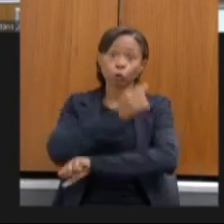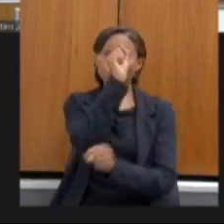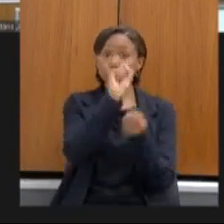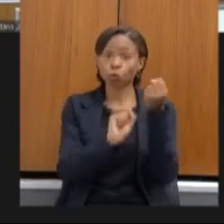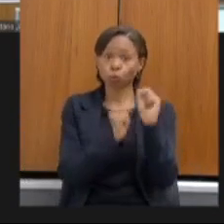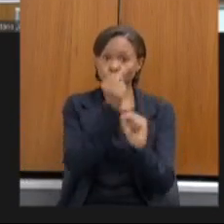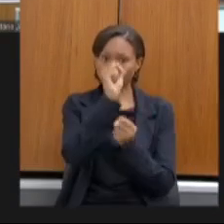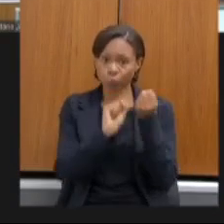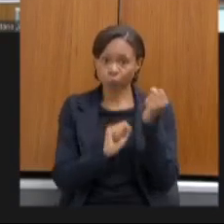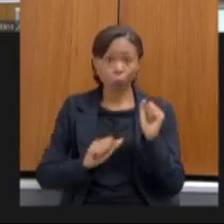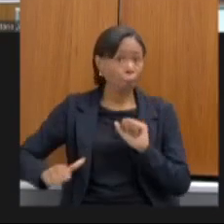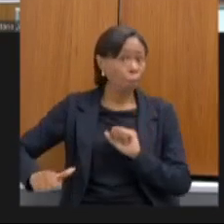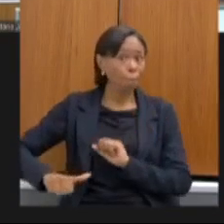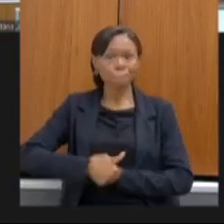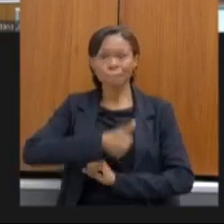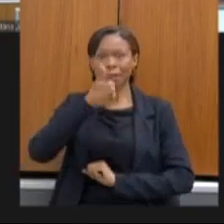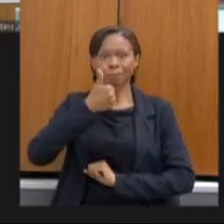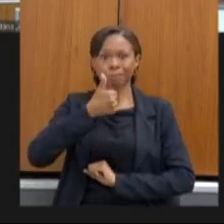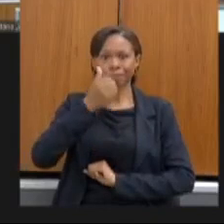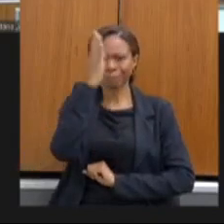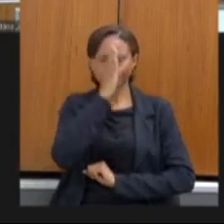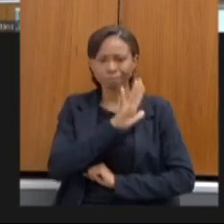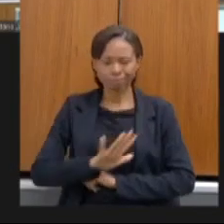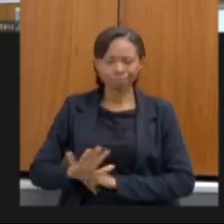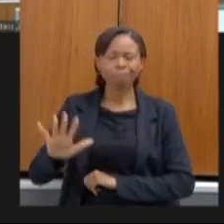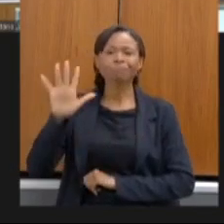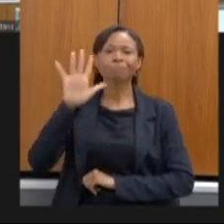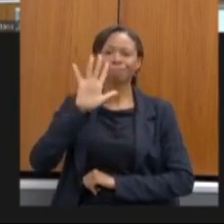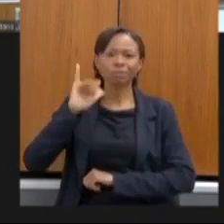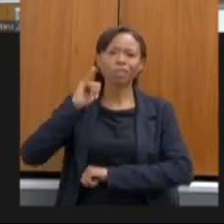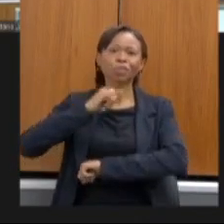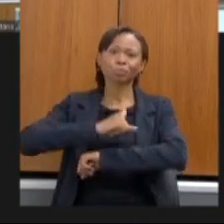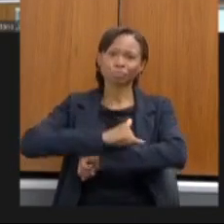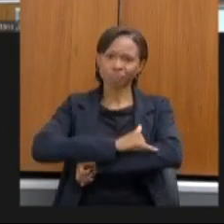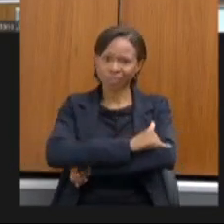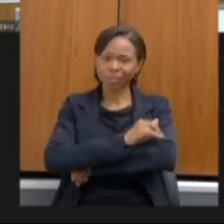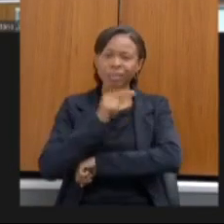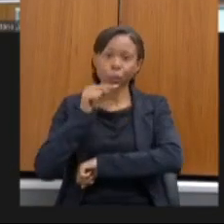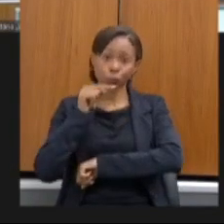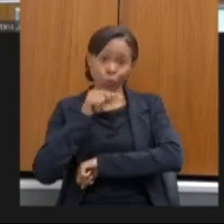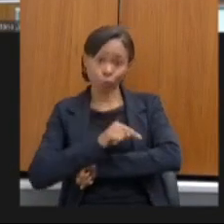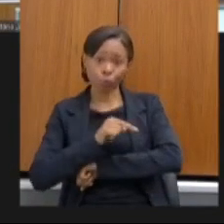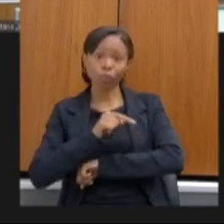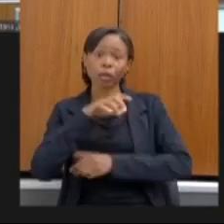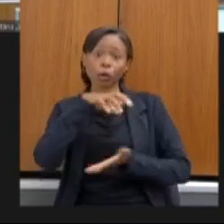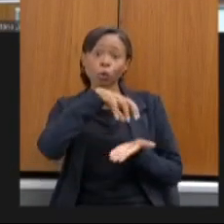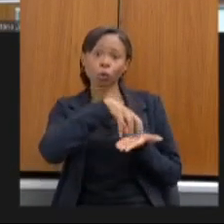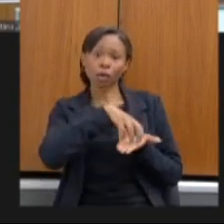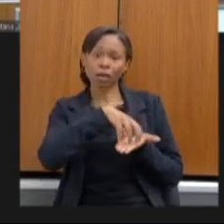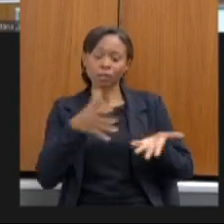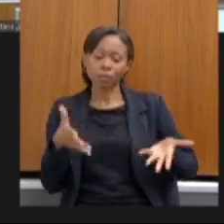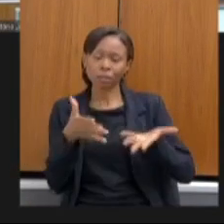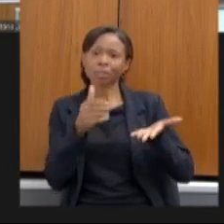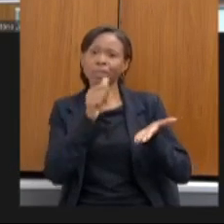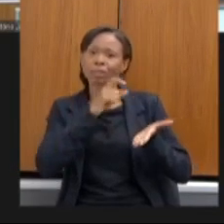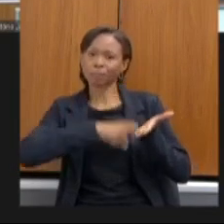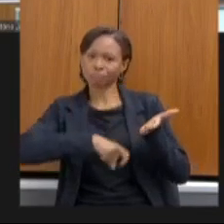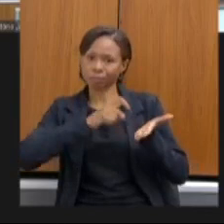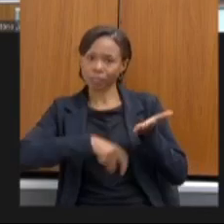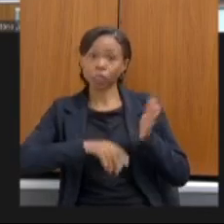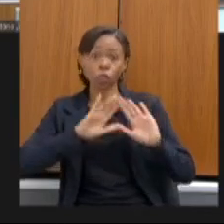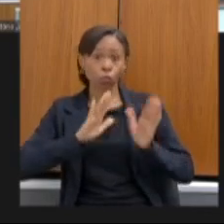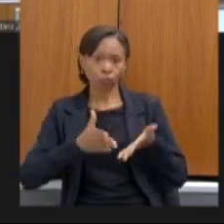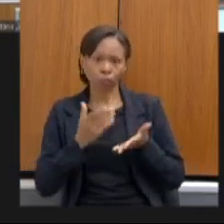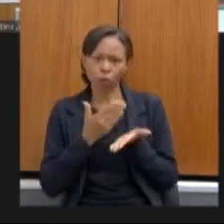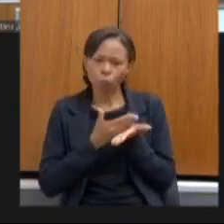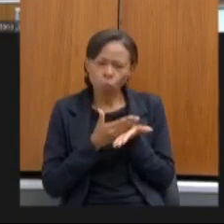né que vai ser uma espécie de centro de incentivos fiscais a instalação né